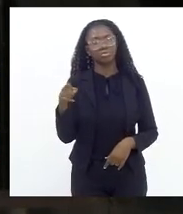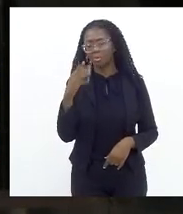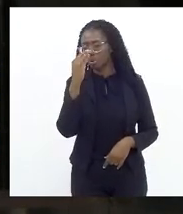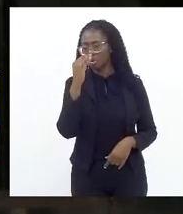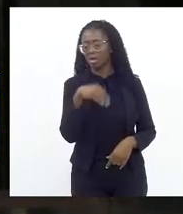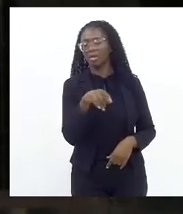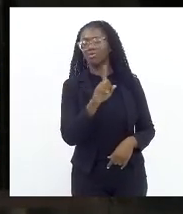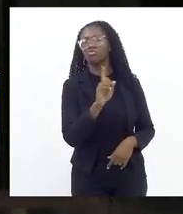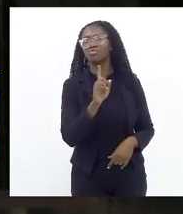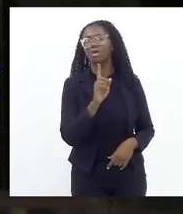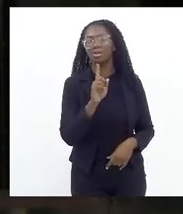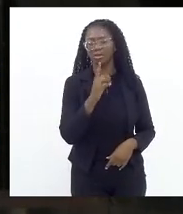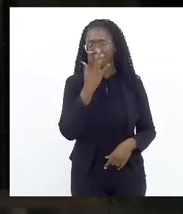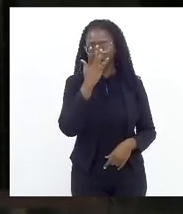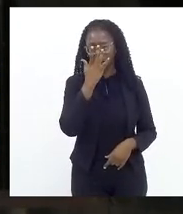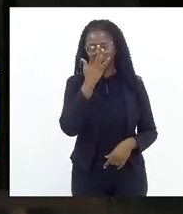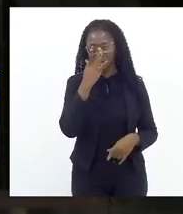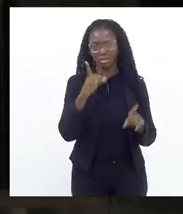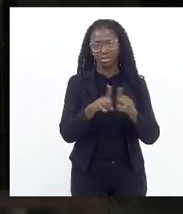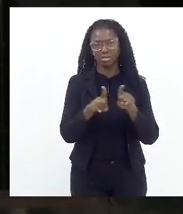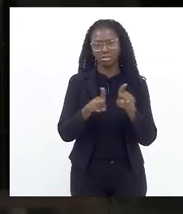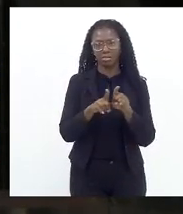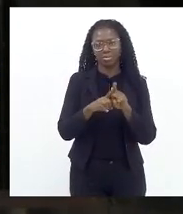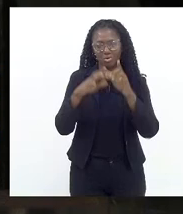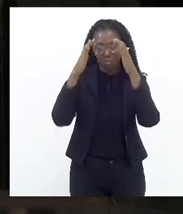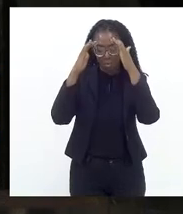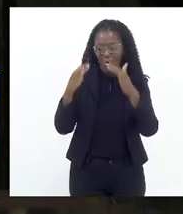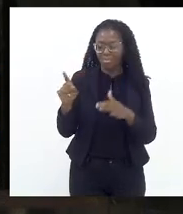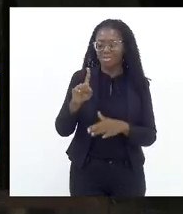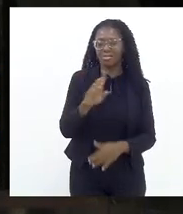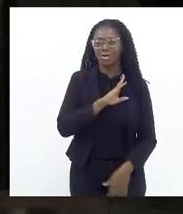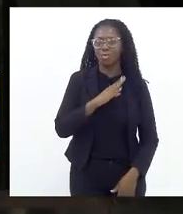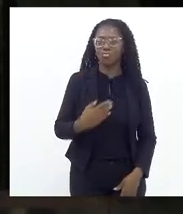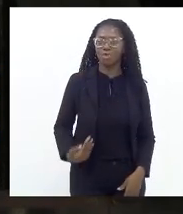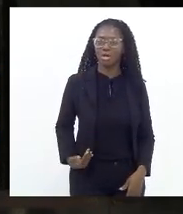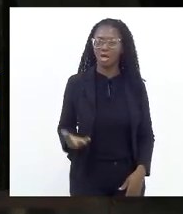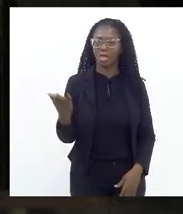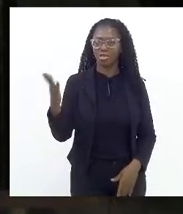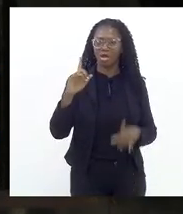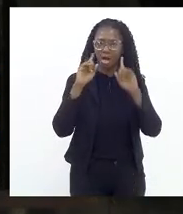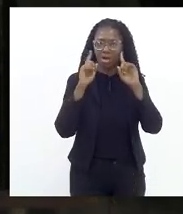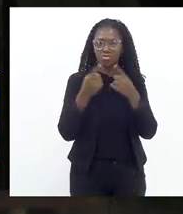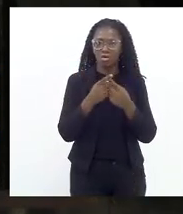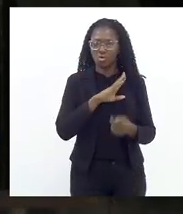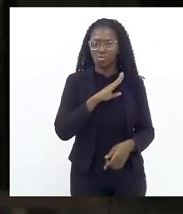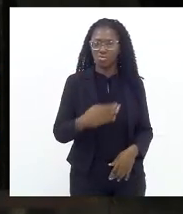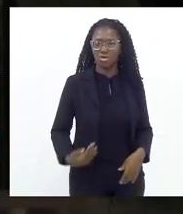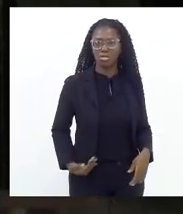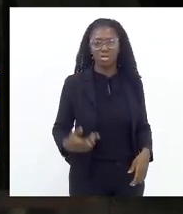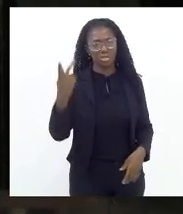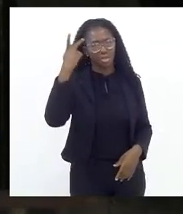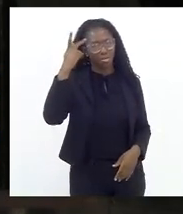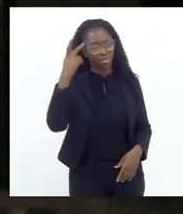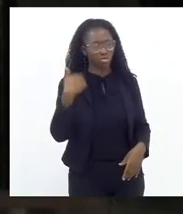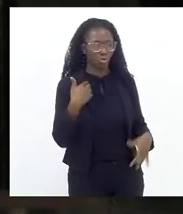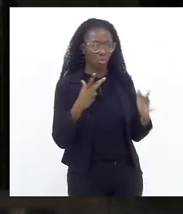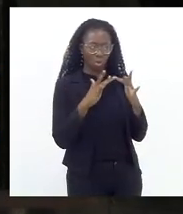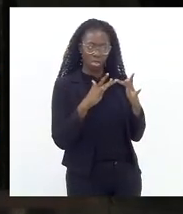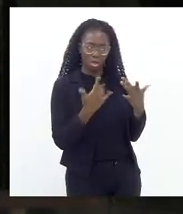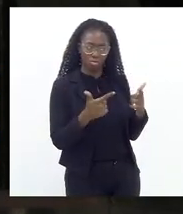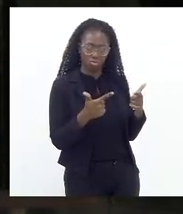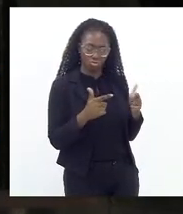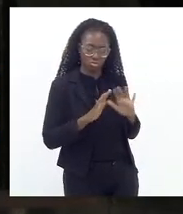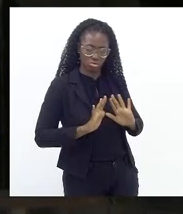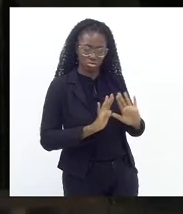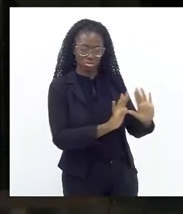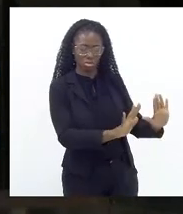mais que rejeitado, desacatado governadores em reunião, o próprio governador de São Paulo, com quem eu não tenho nenhuma proximidade e